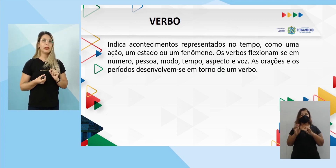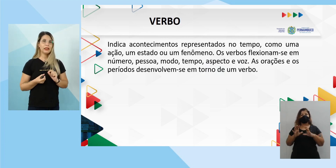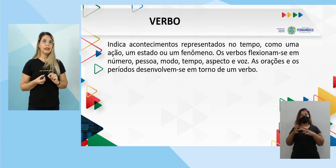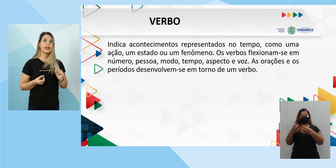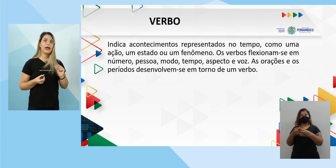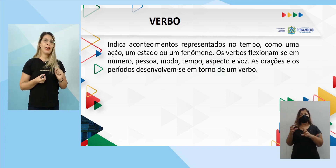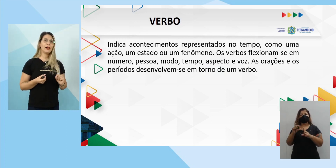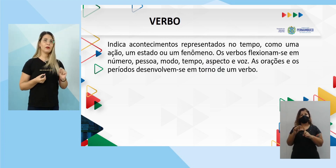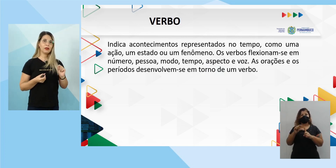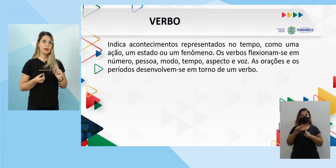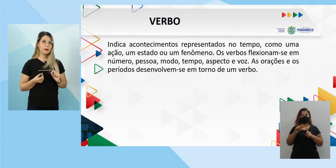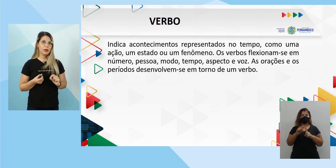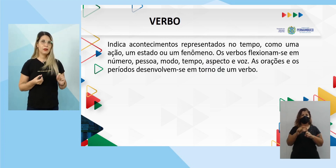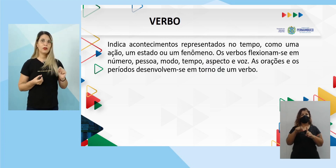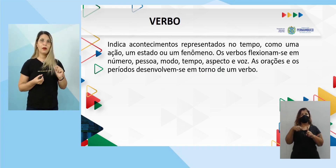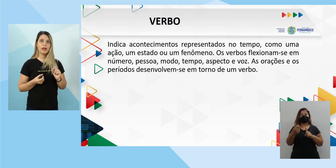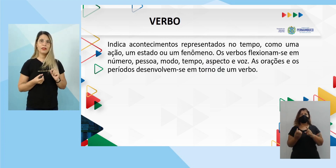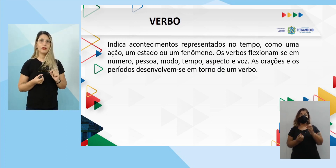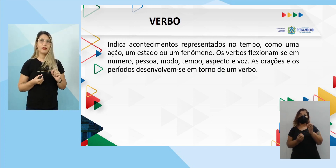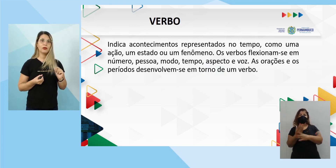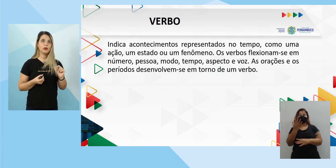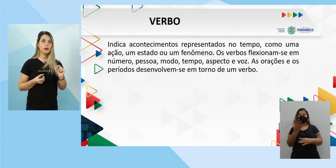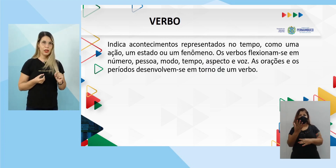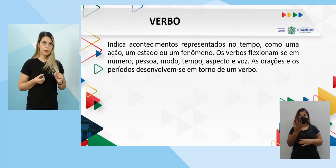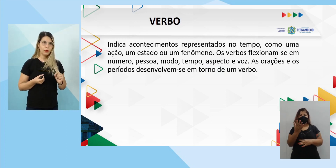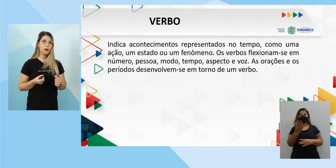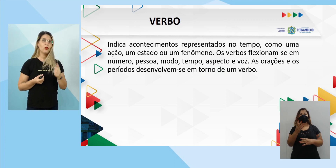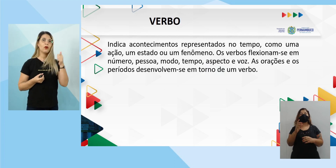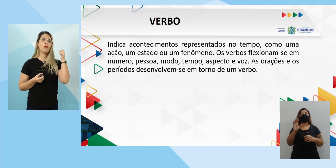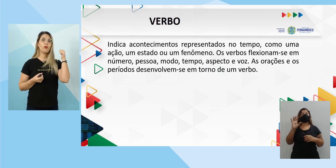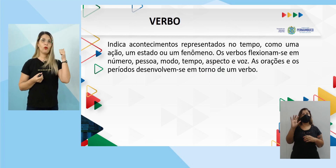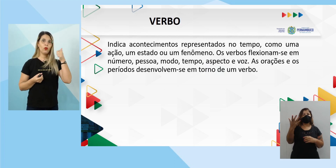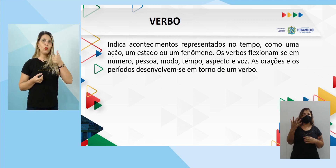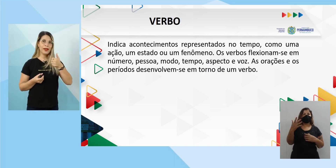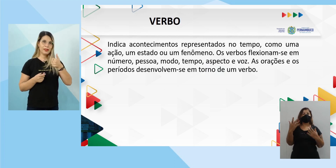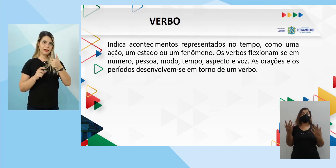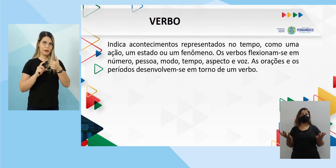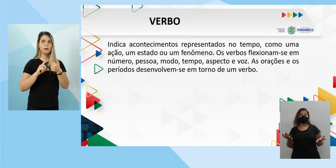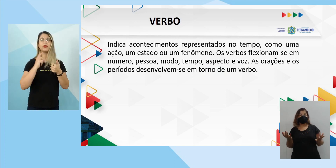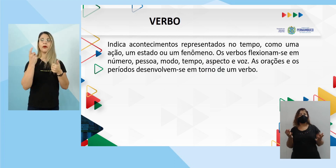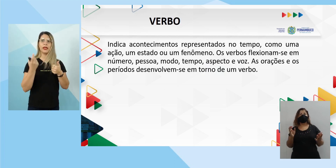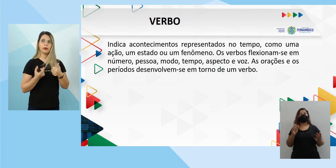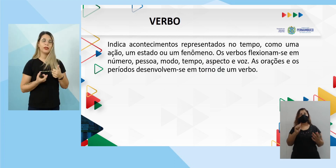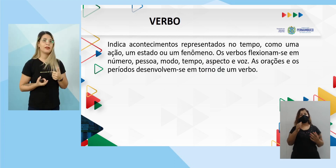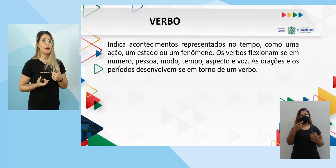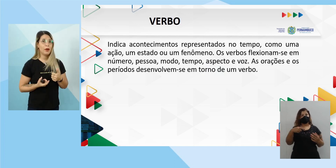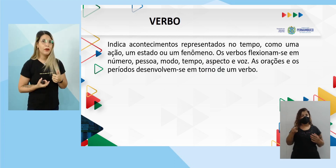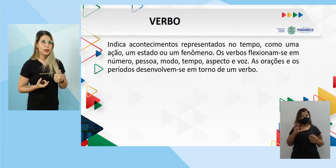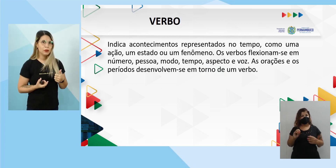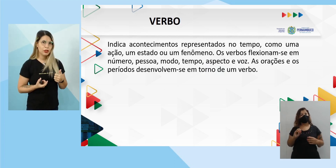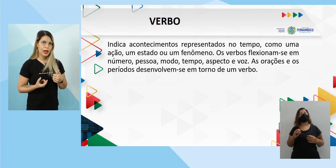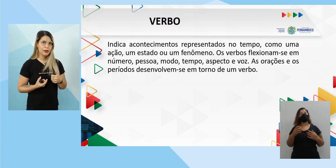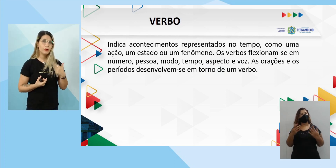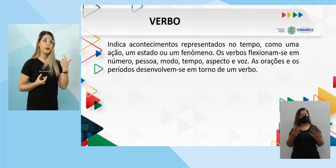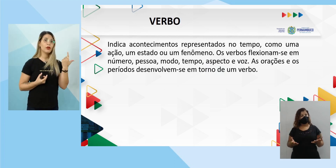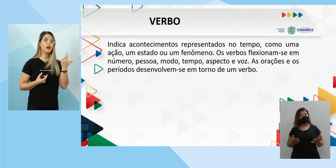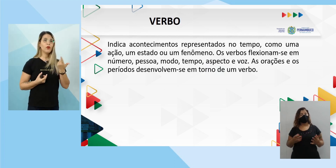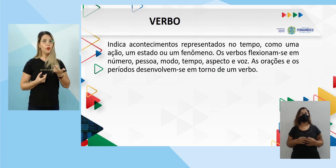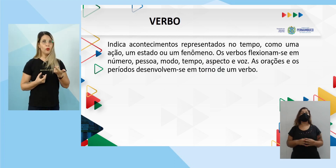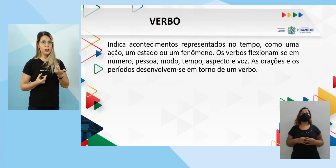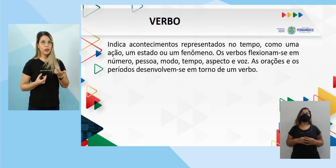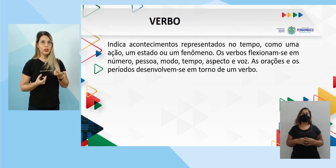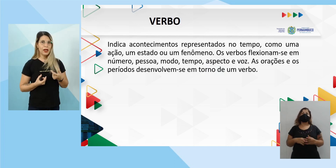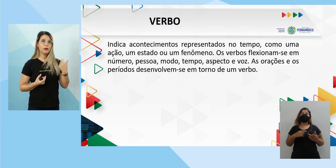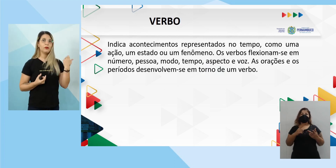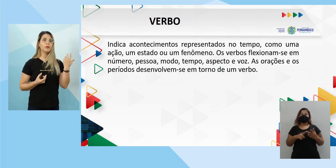que indica acontecimentos representados no tempo como uma ação, que é o que acontece na maioria dos casos,